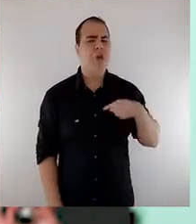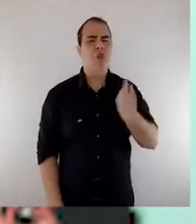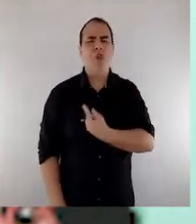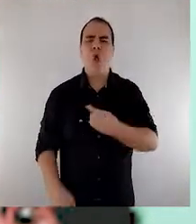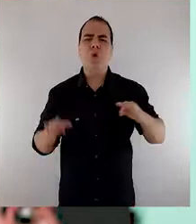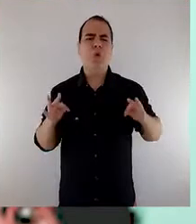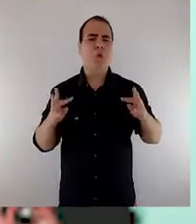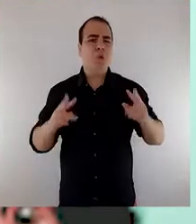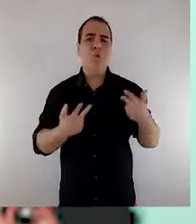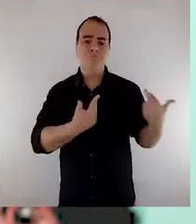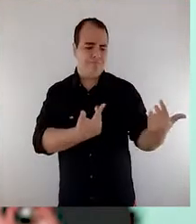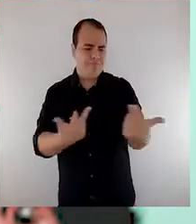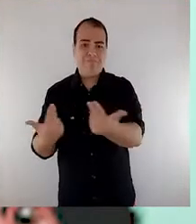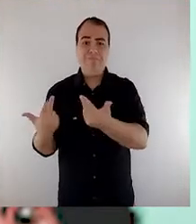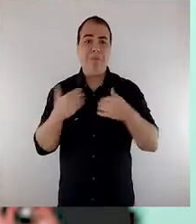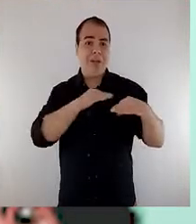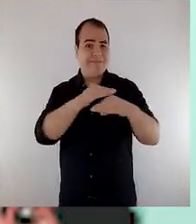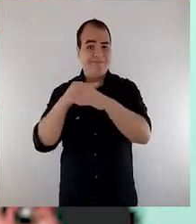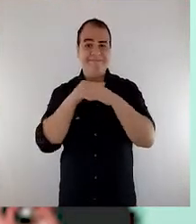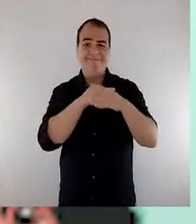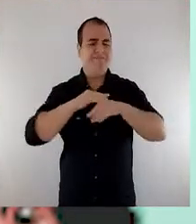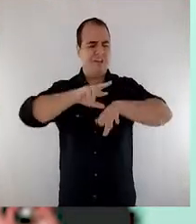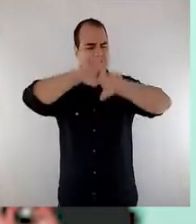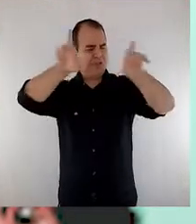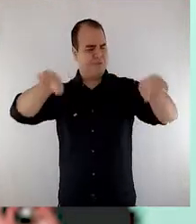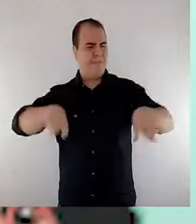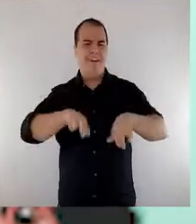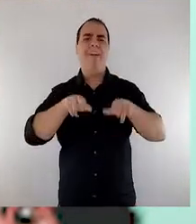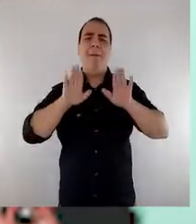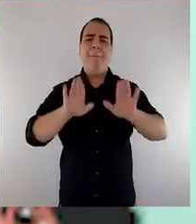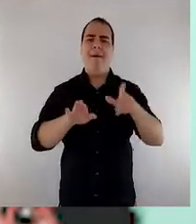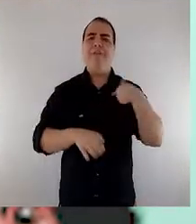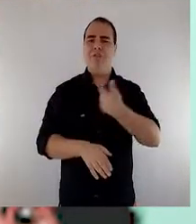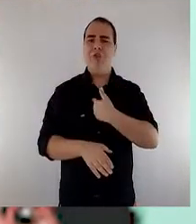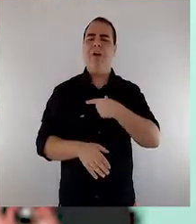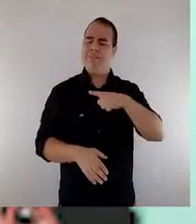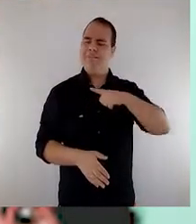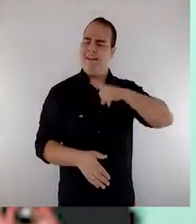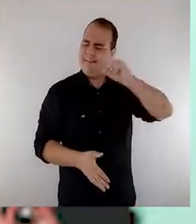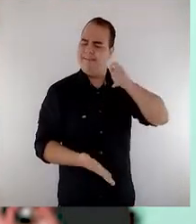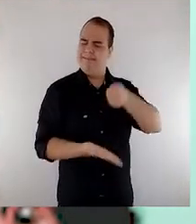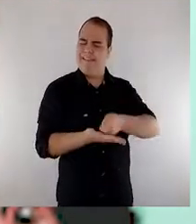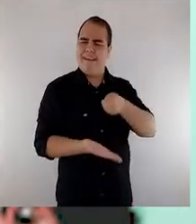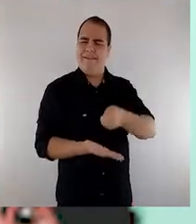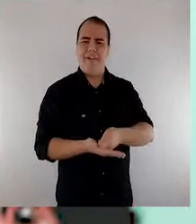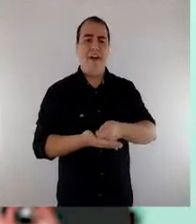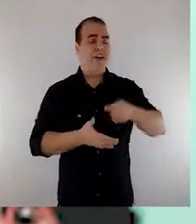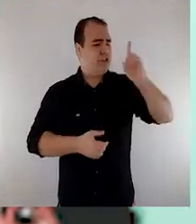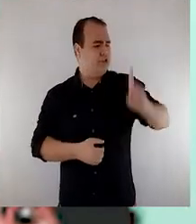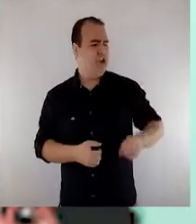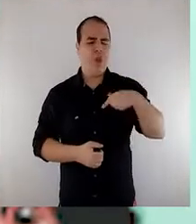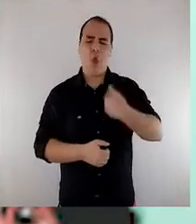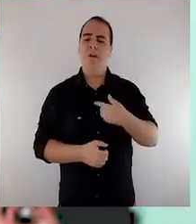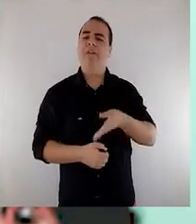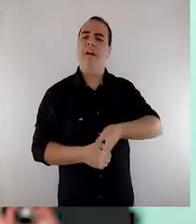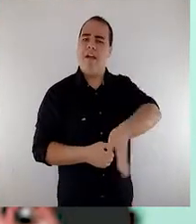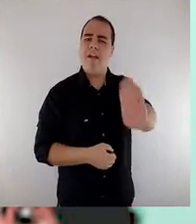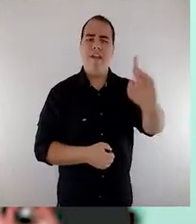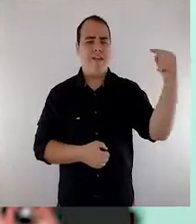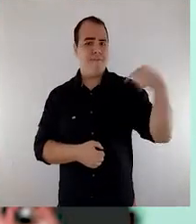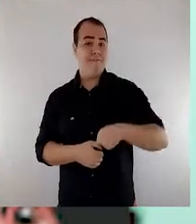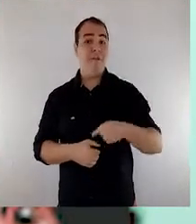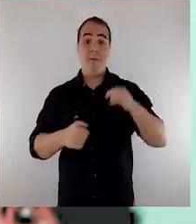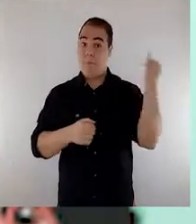Somos todos iguais, independente das características. Temos direitos e deveres simples, como de ir e vir. O importante é